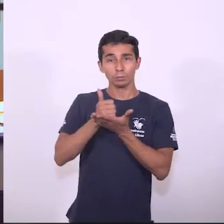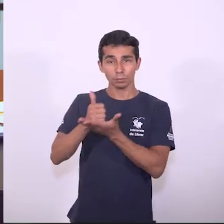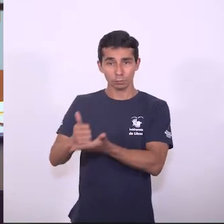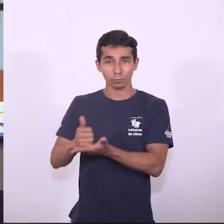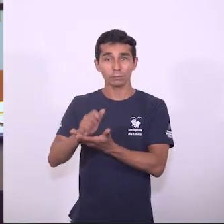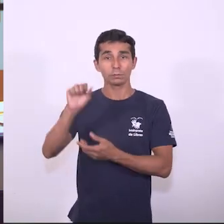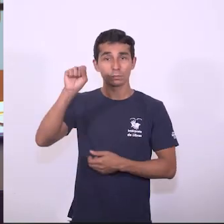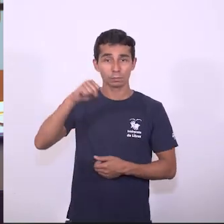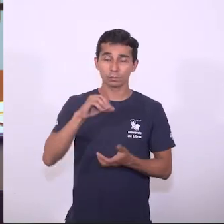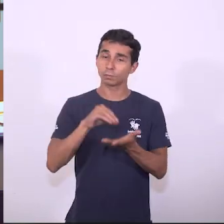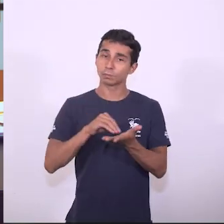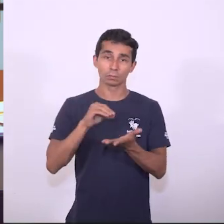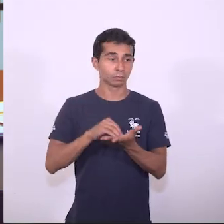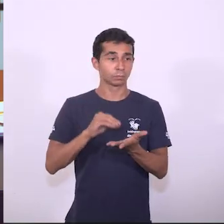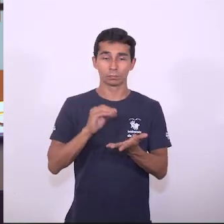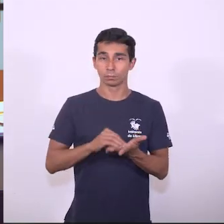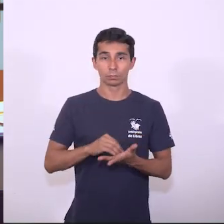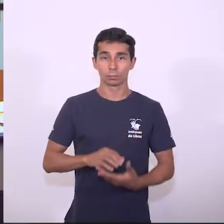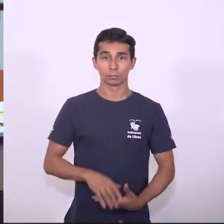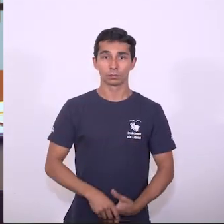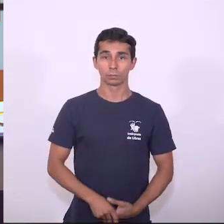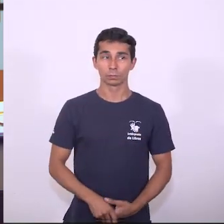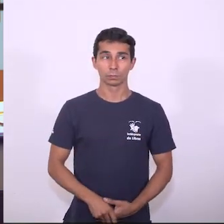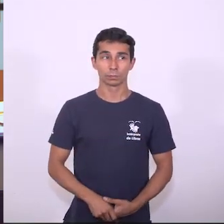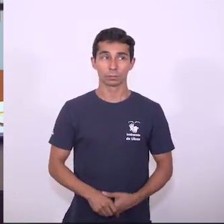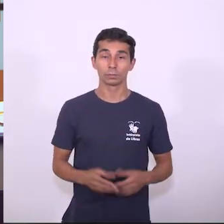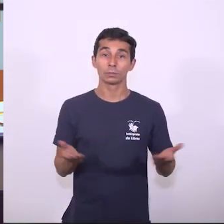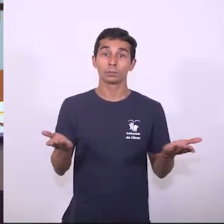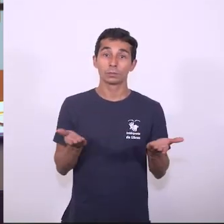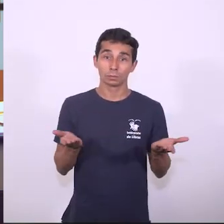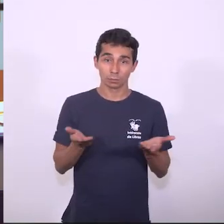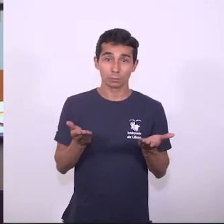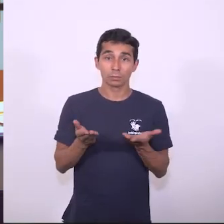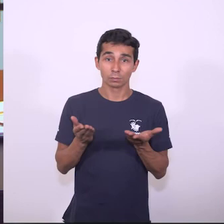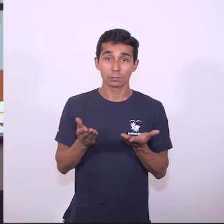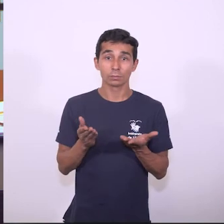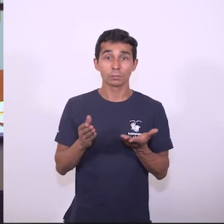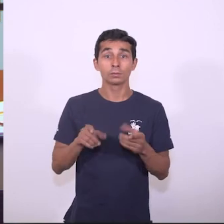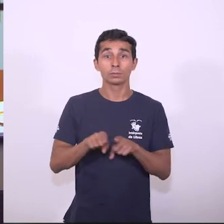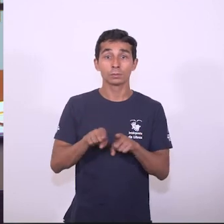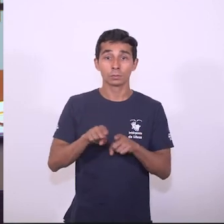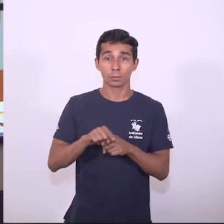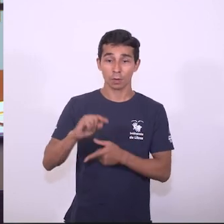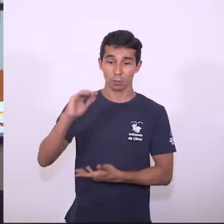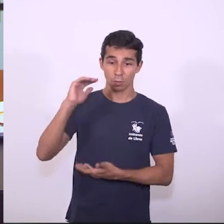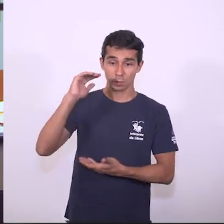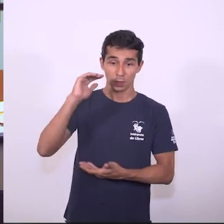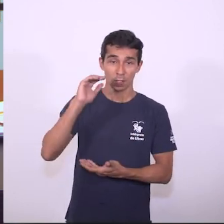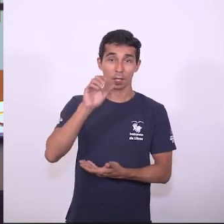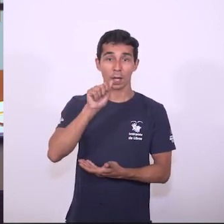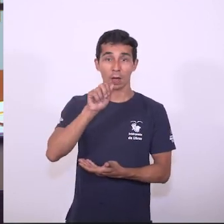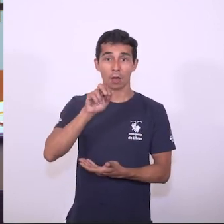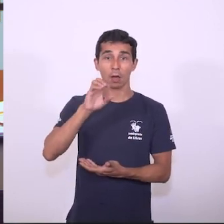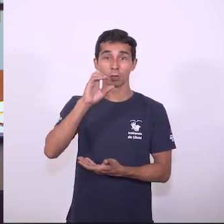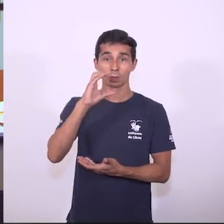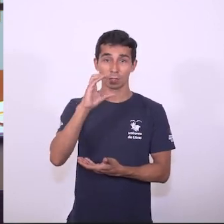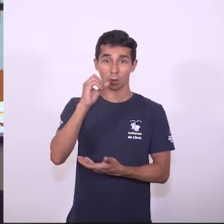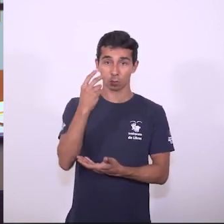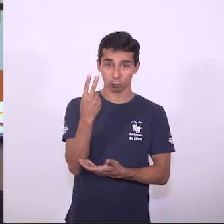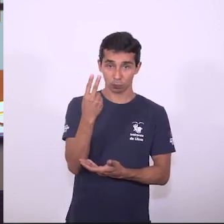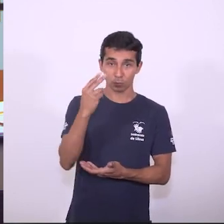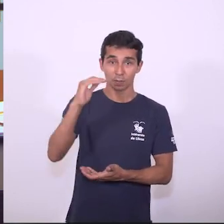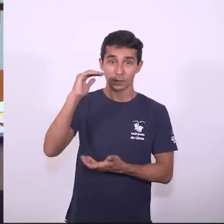momento do oxigênio. E, inclusive, hoje a White Martins está até trocando o tanque dessa UPA, dobrando